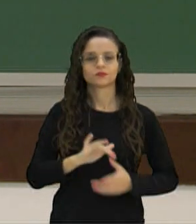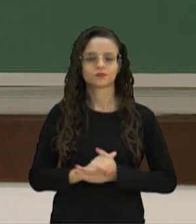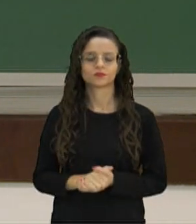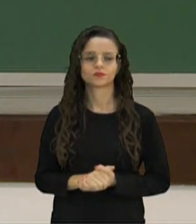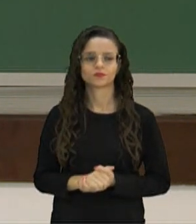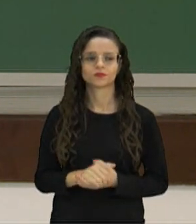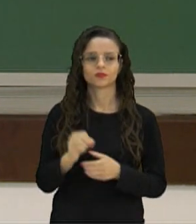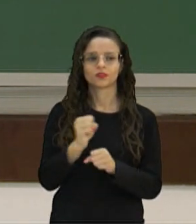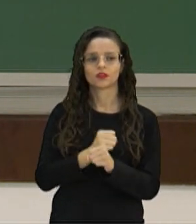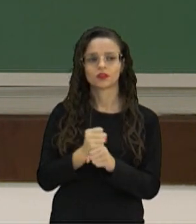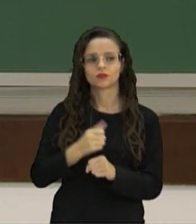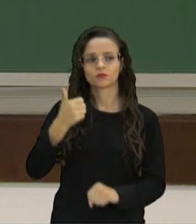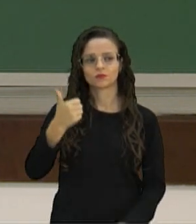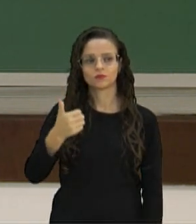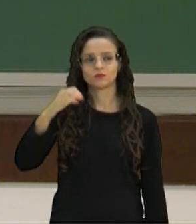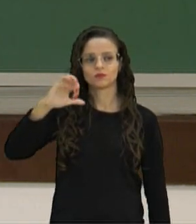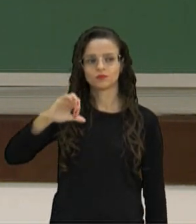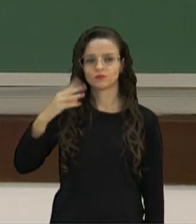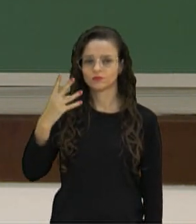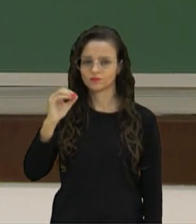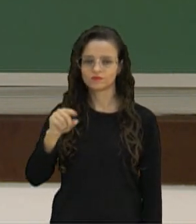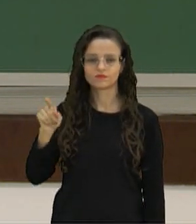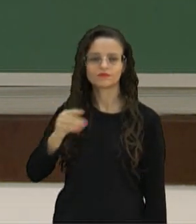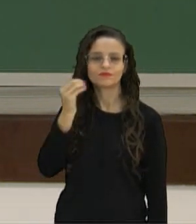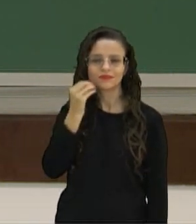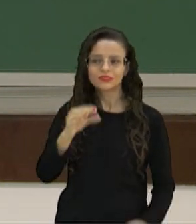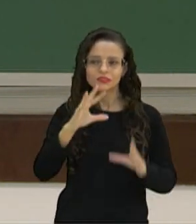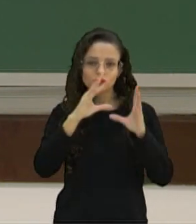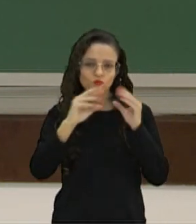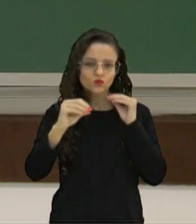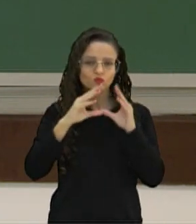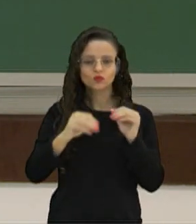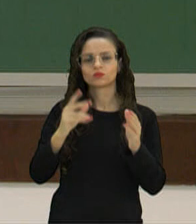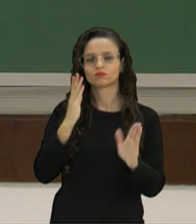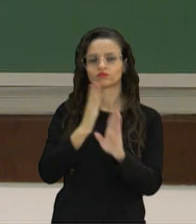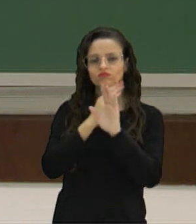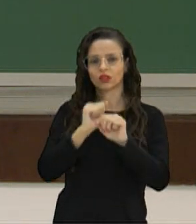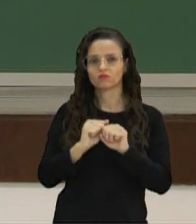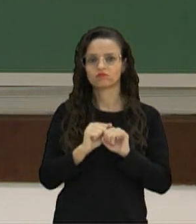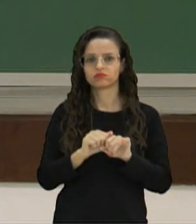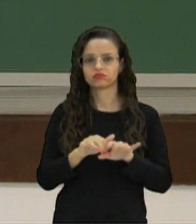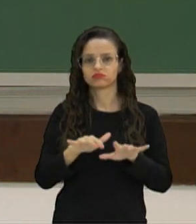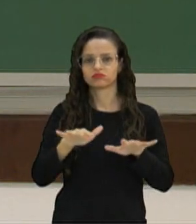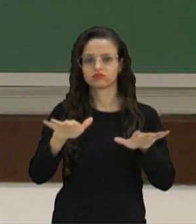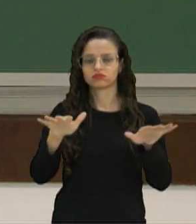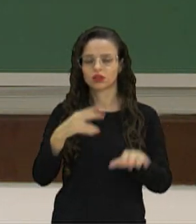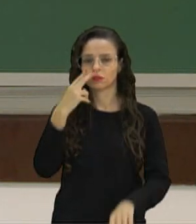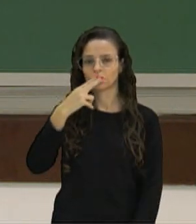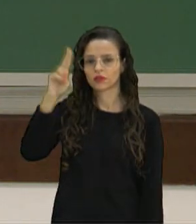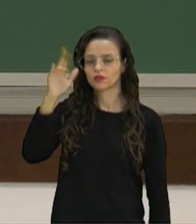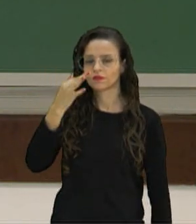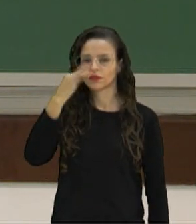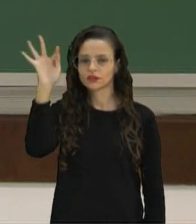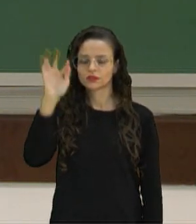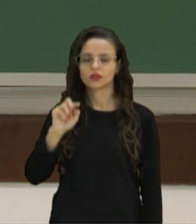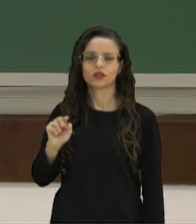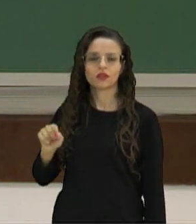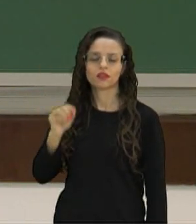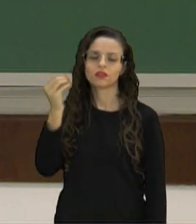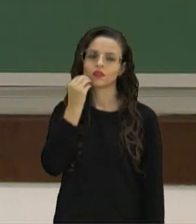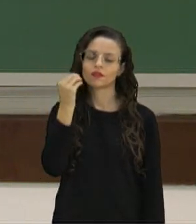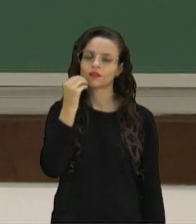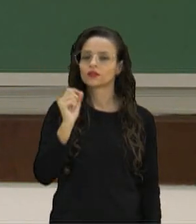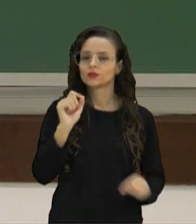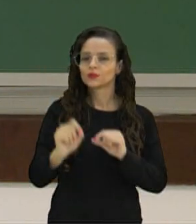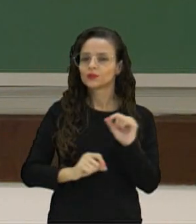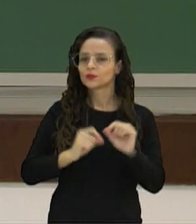em 1940, tentando fugir do avanço ali do nazismo na França, ele estava tentando